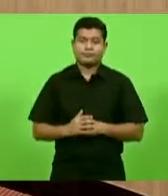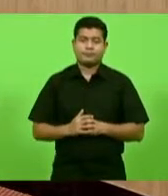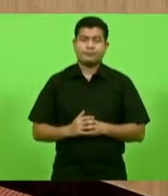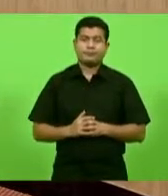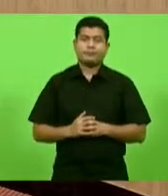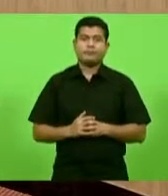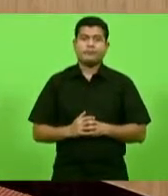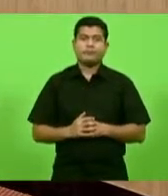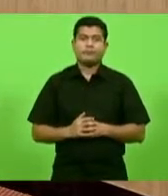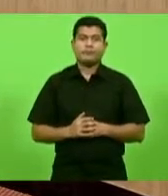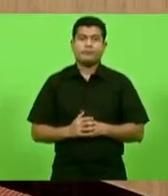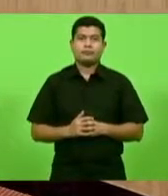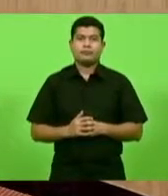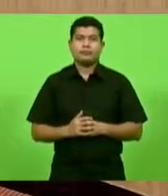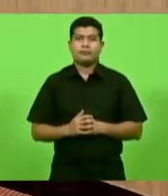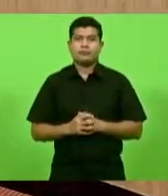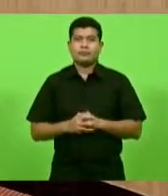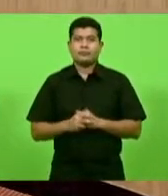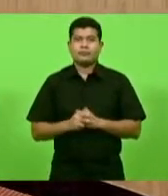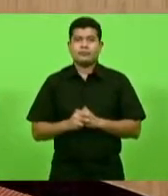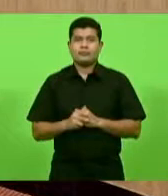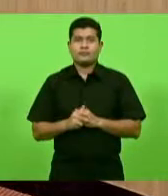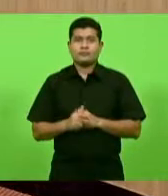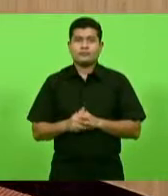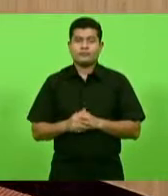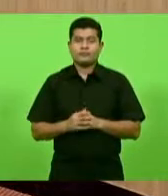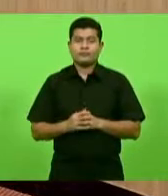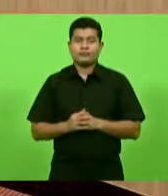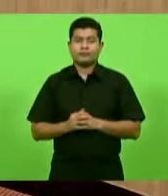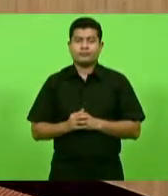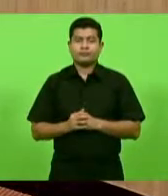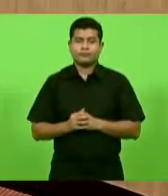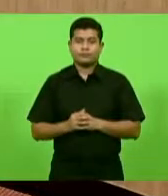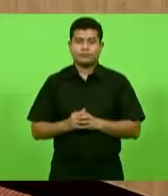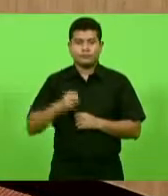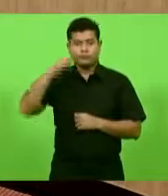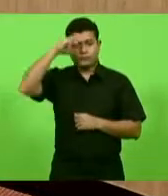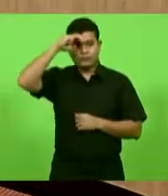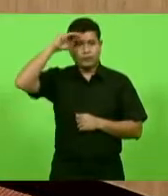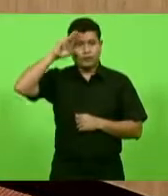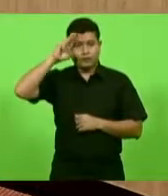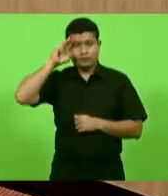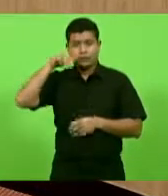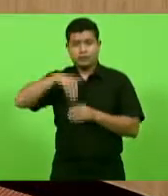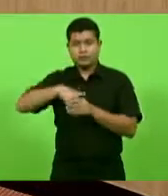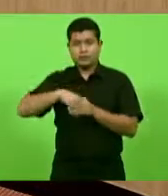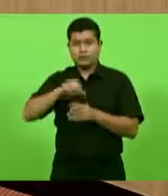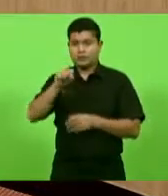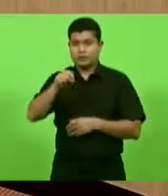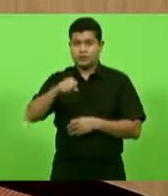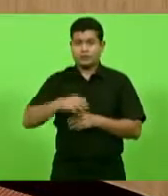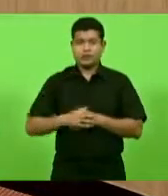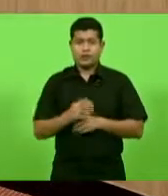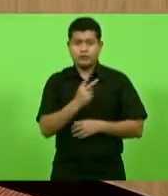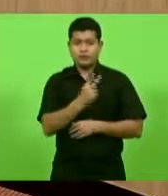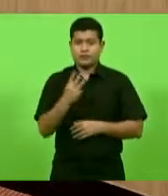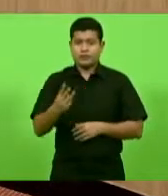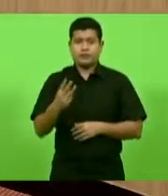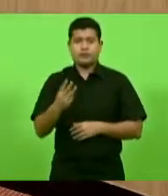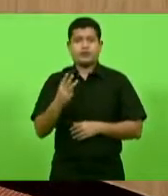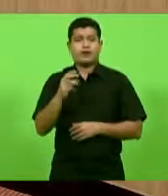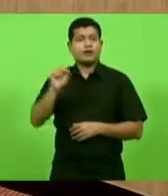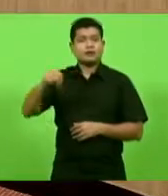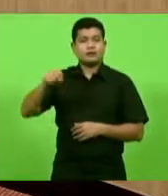presidente, deputado Sérgio Mota vota sim. Deputado Sérgio Mota vota sim. 23 votos sim, 3 votos